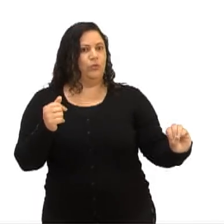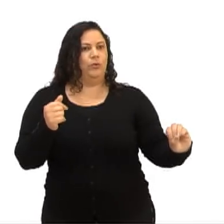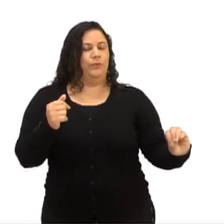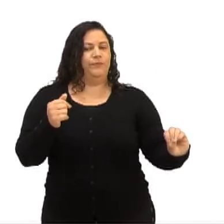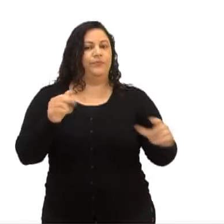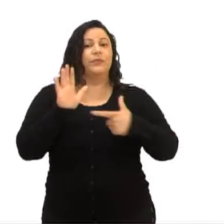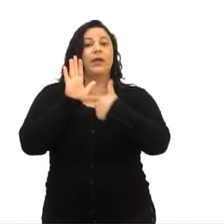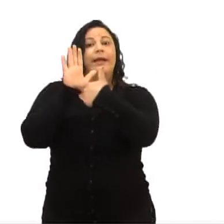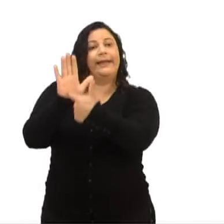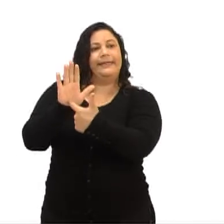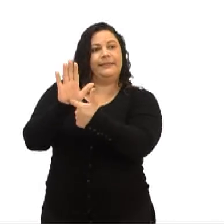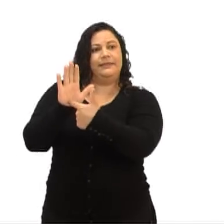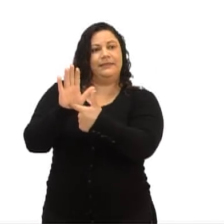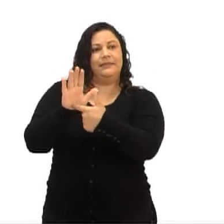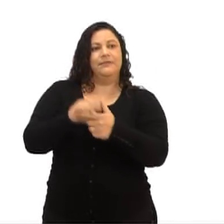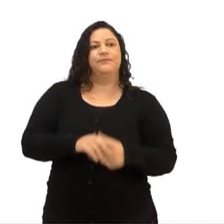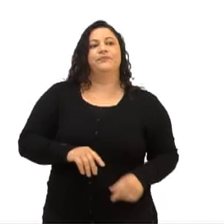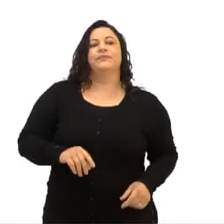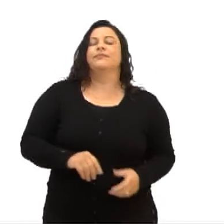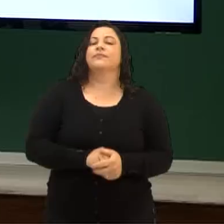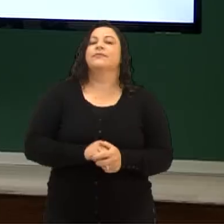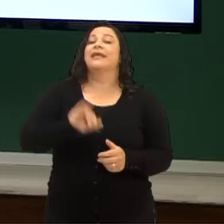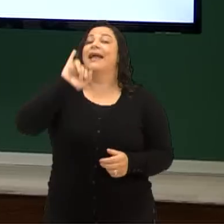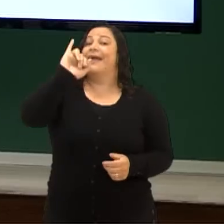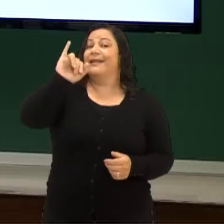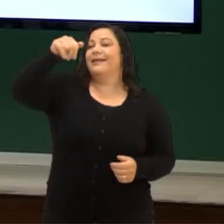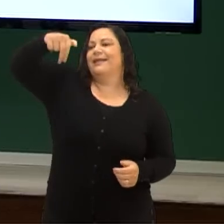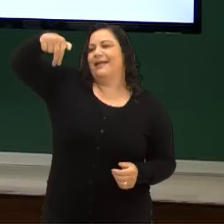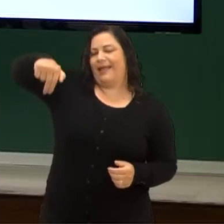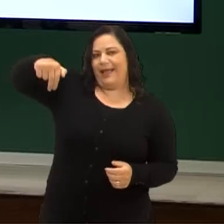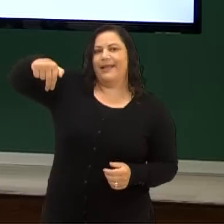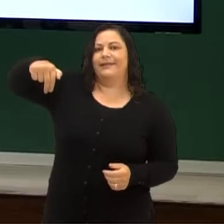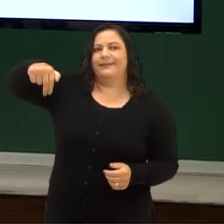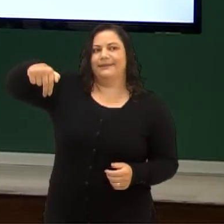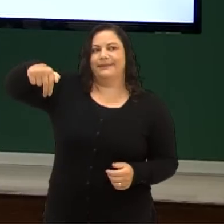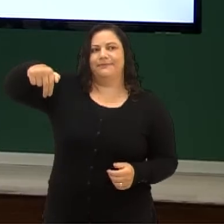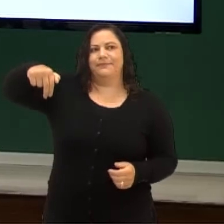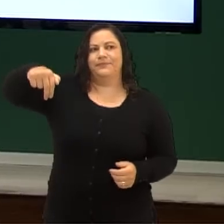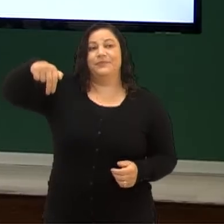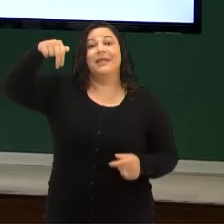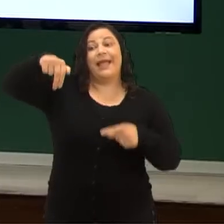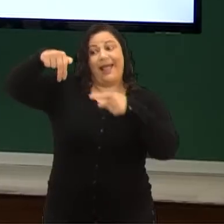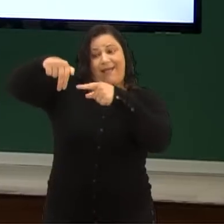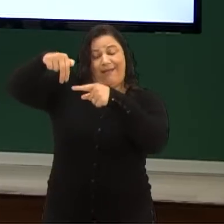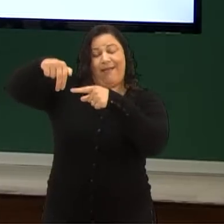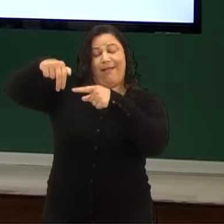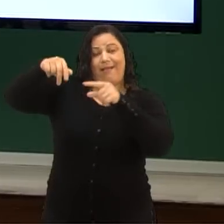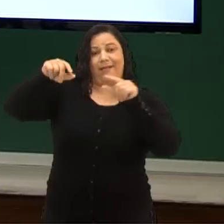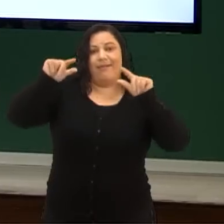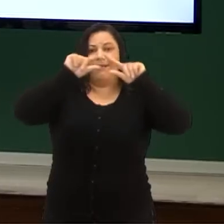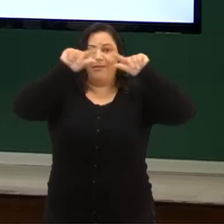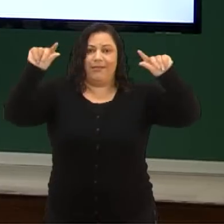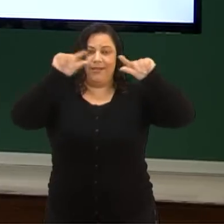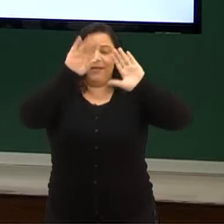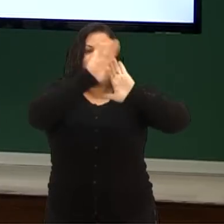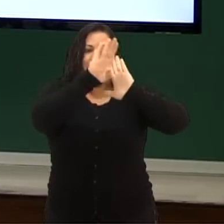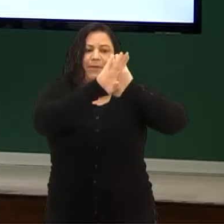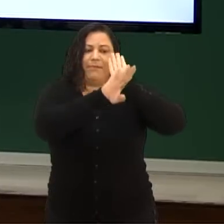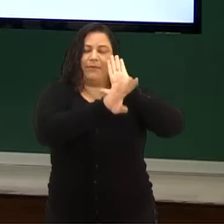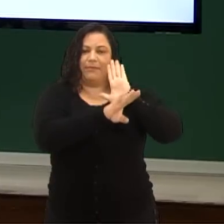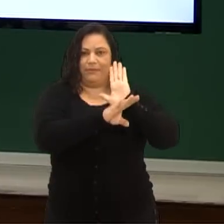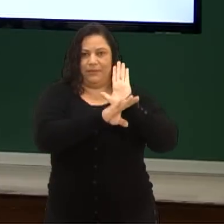N indica a ordem, o tamanho dela. Sendo N a ordem da matriz. Ah, professor, você leu. Sim.